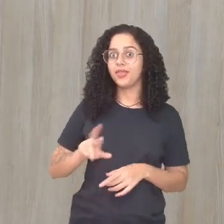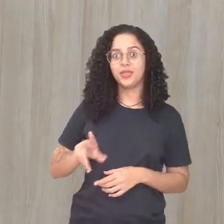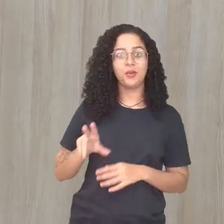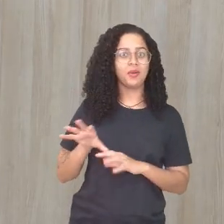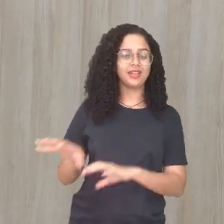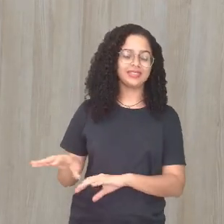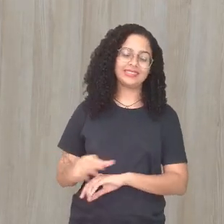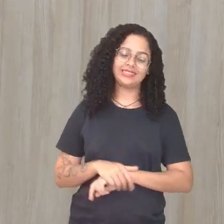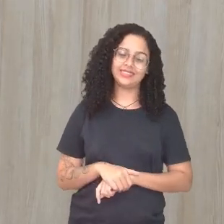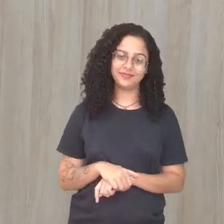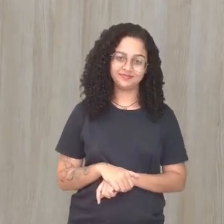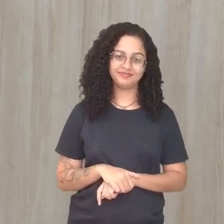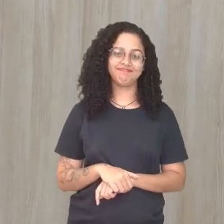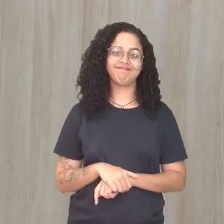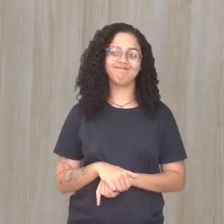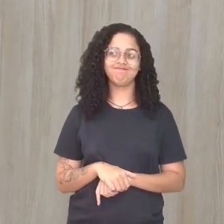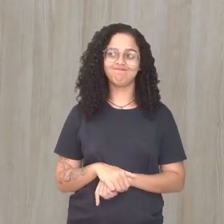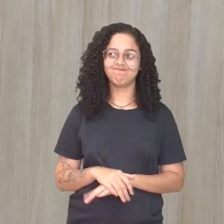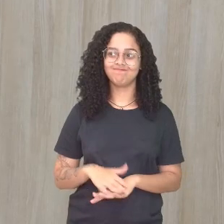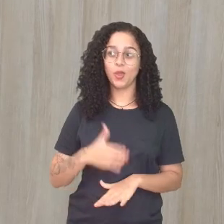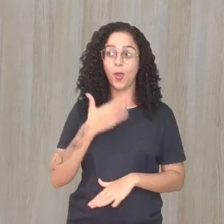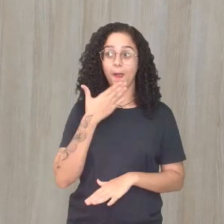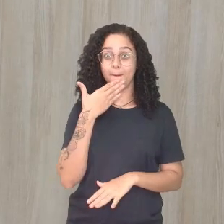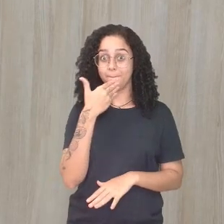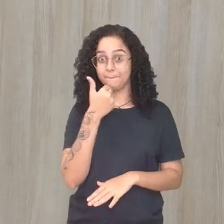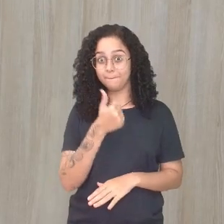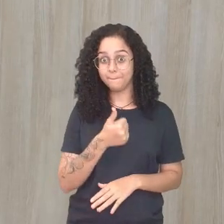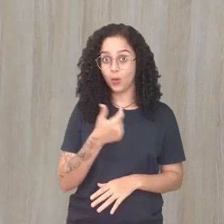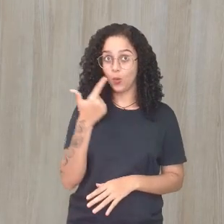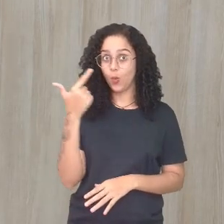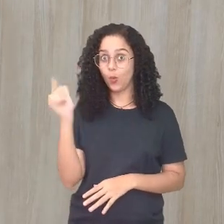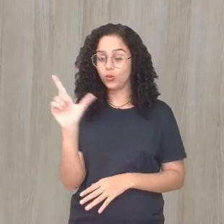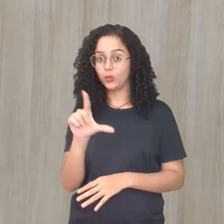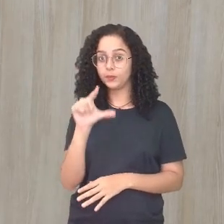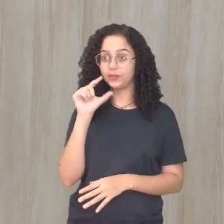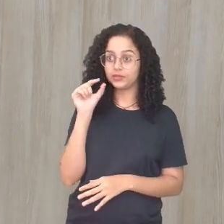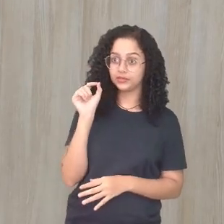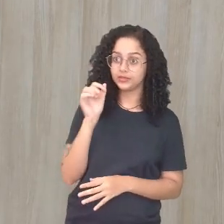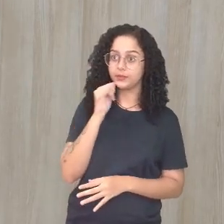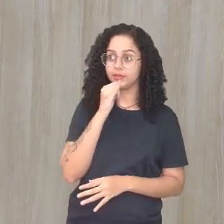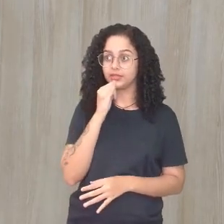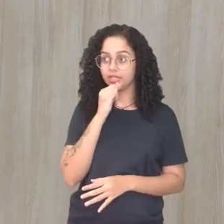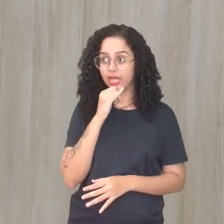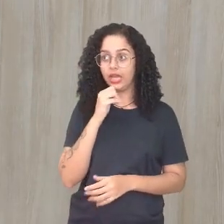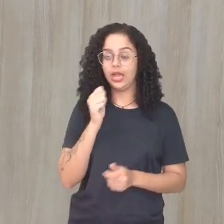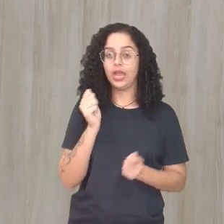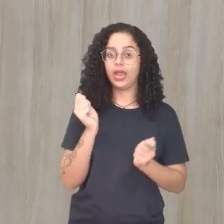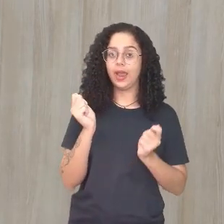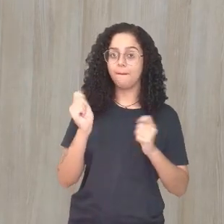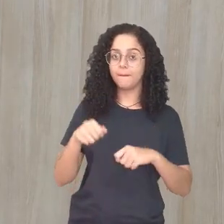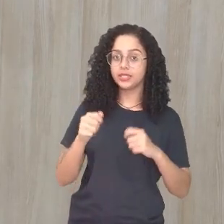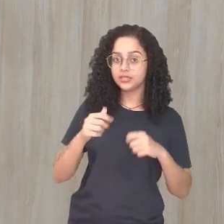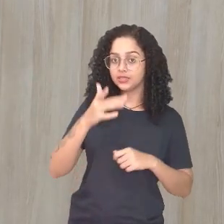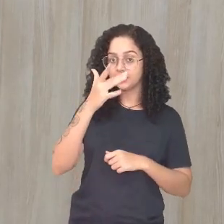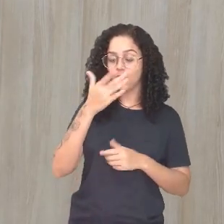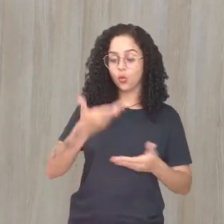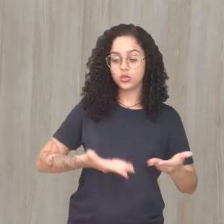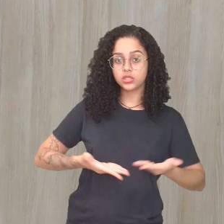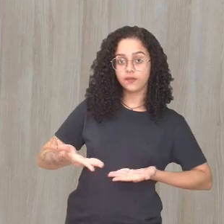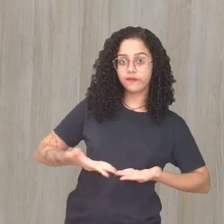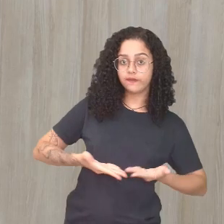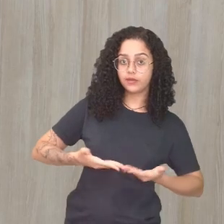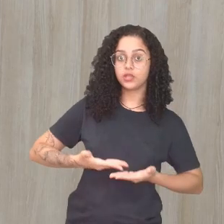bem assim. O melhor seria, né, capacitar mais o serviço,